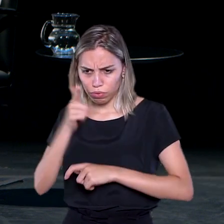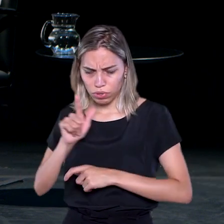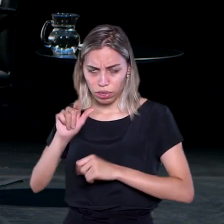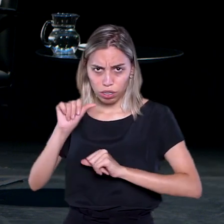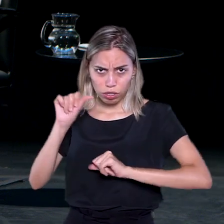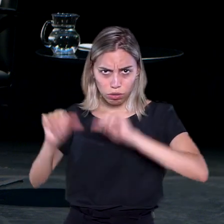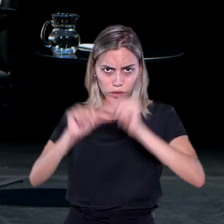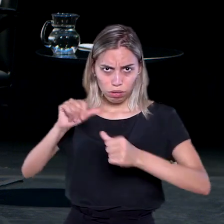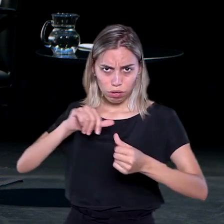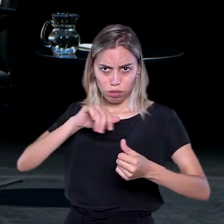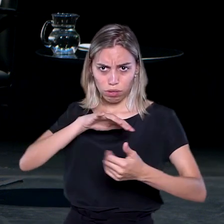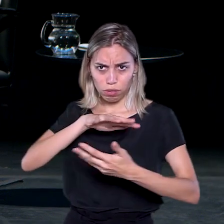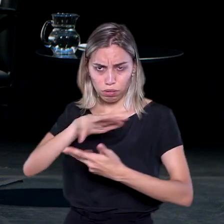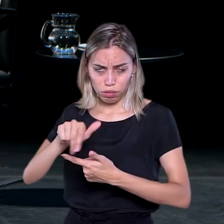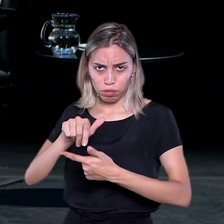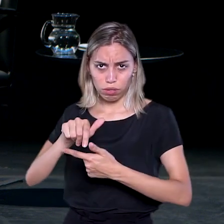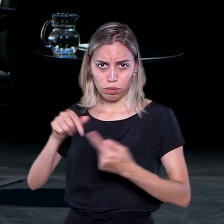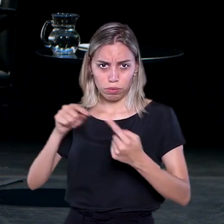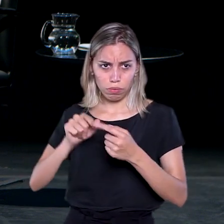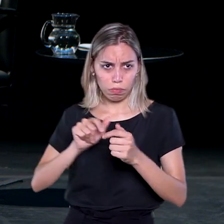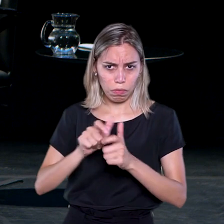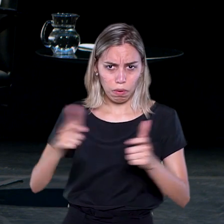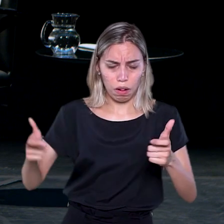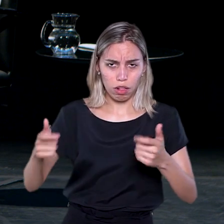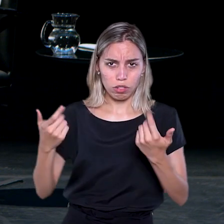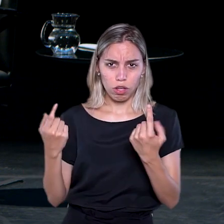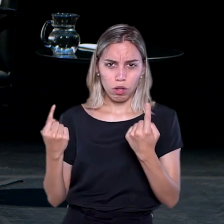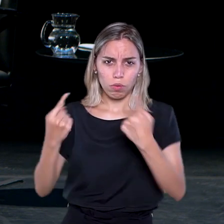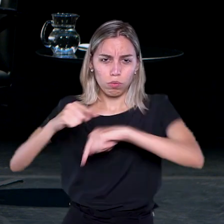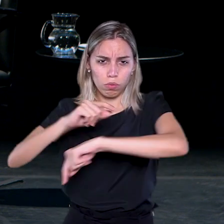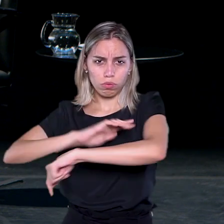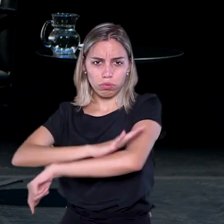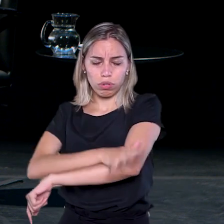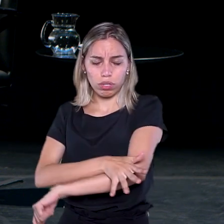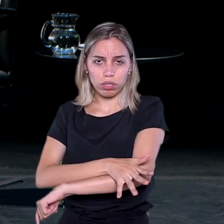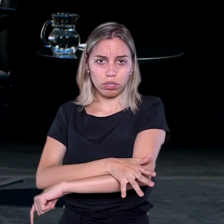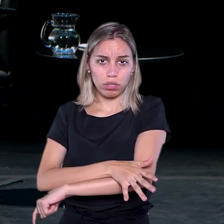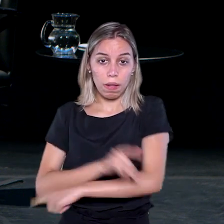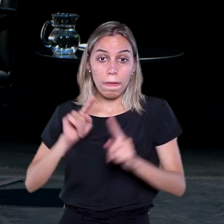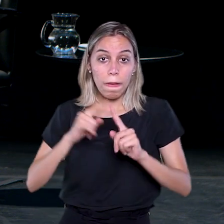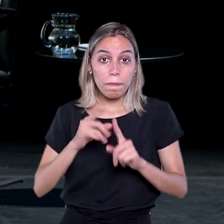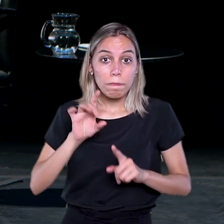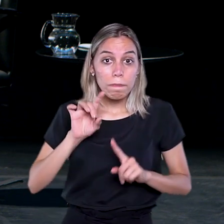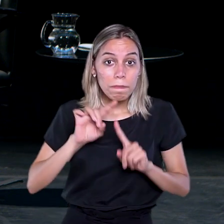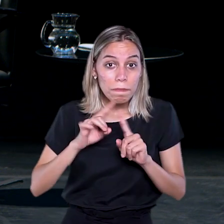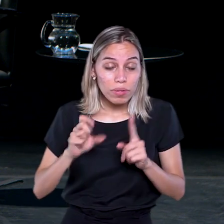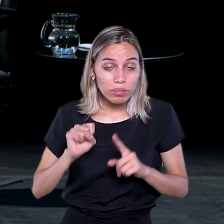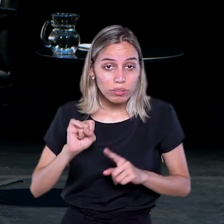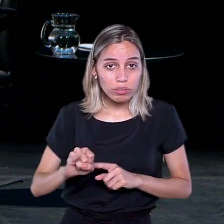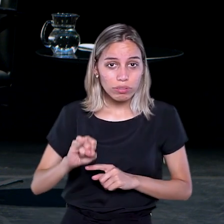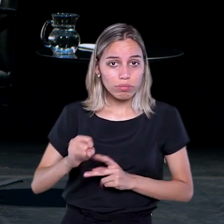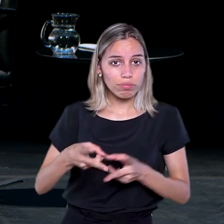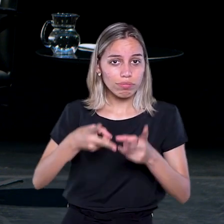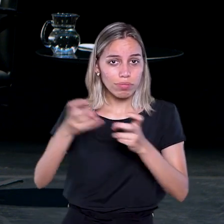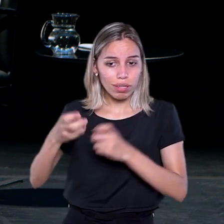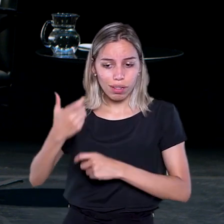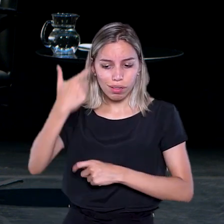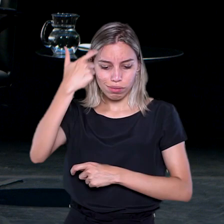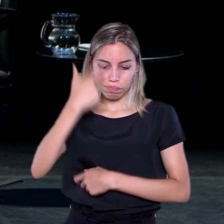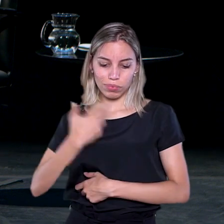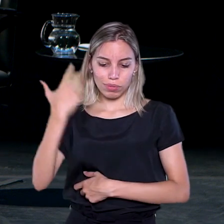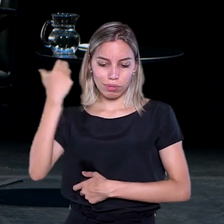transformações coletivas antirracistas, mas a transformação que parte de você, desse reconhecimento da branquitude, das suas